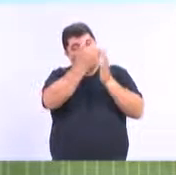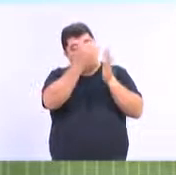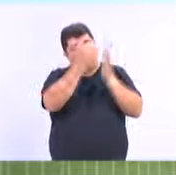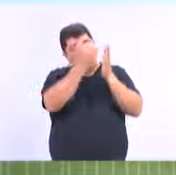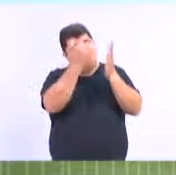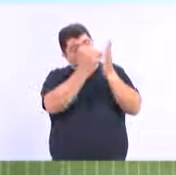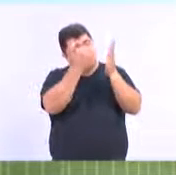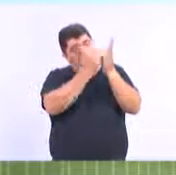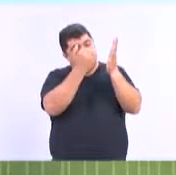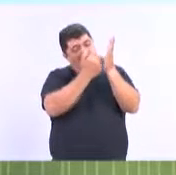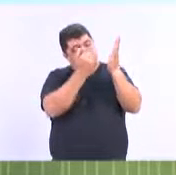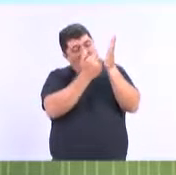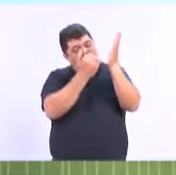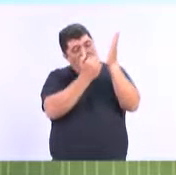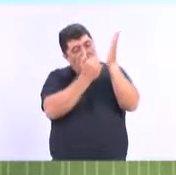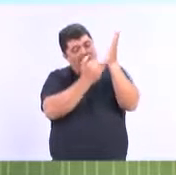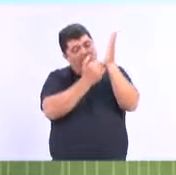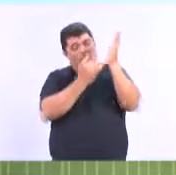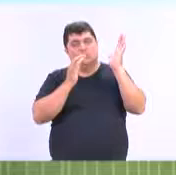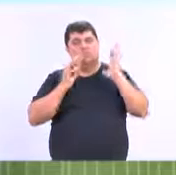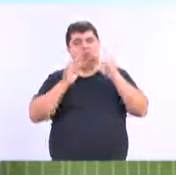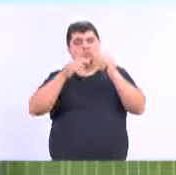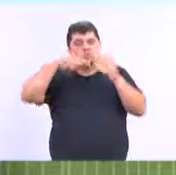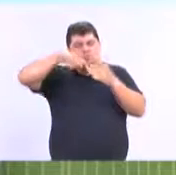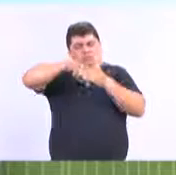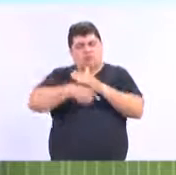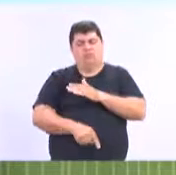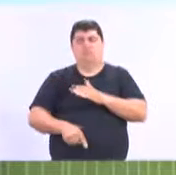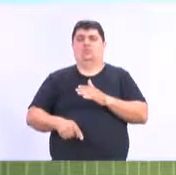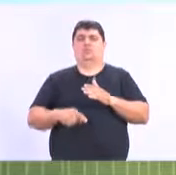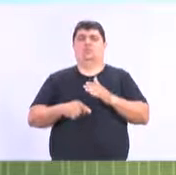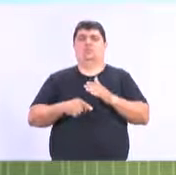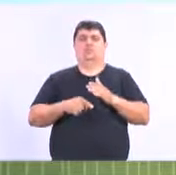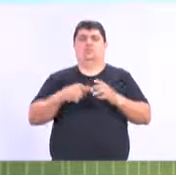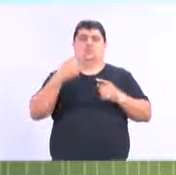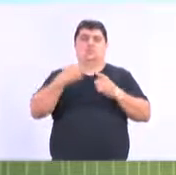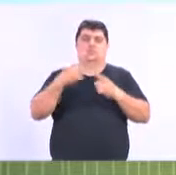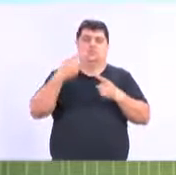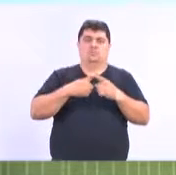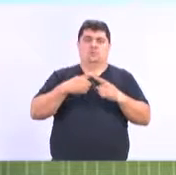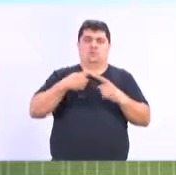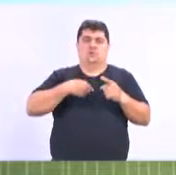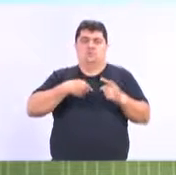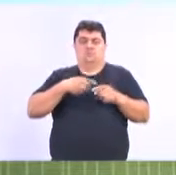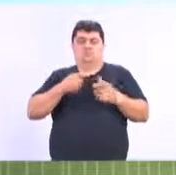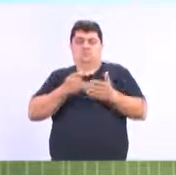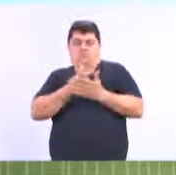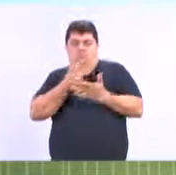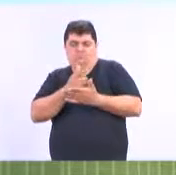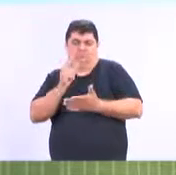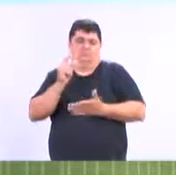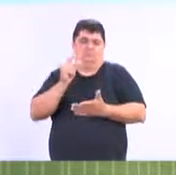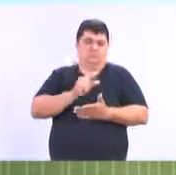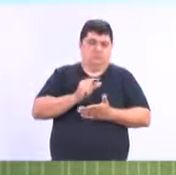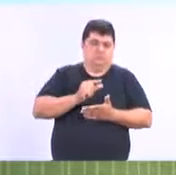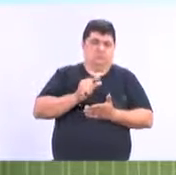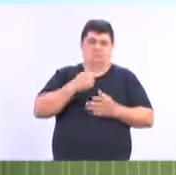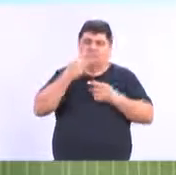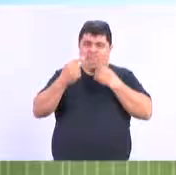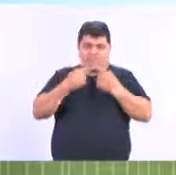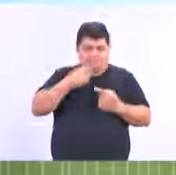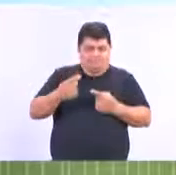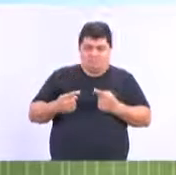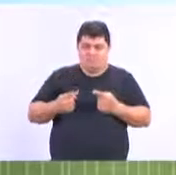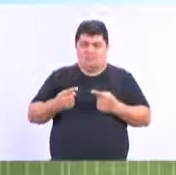tentar aumentar o ativo circulante através de algumas ações. Se eu começar a comprar um pouco menos e fazer mais giro de estoque, eu